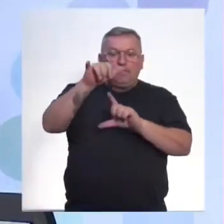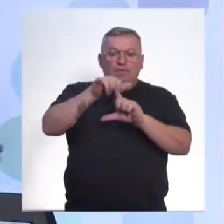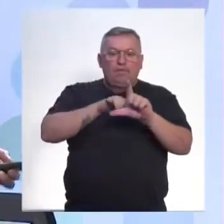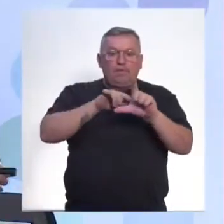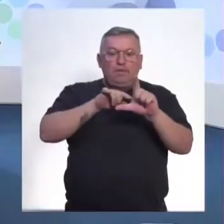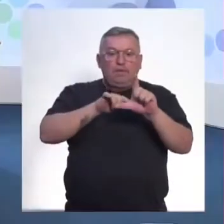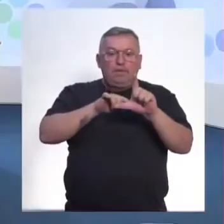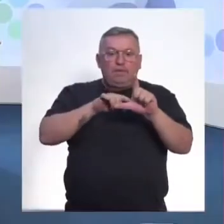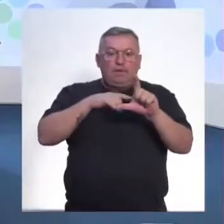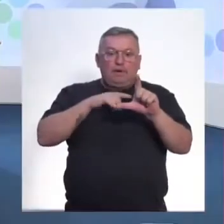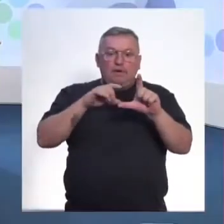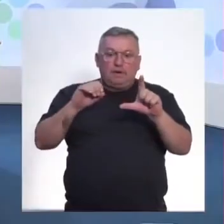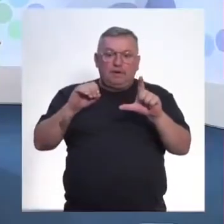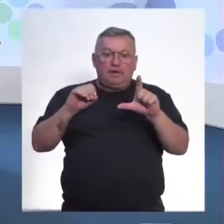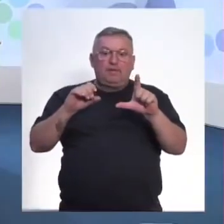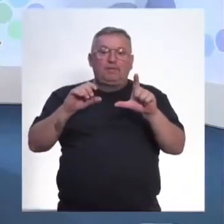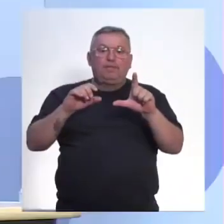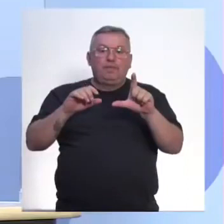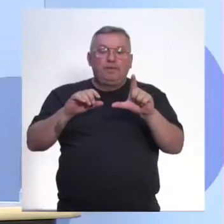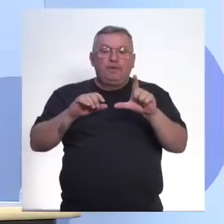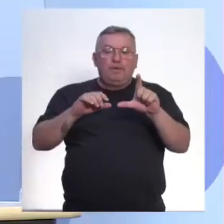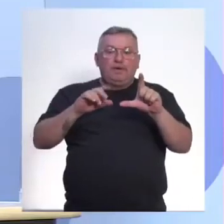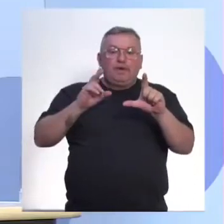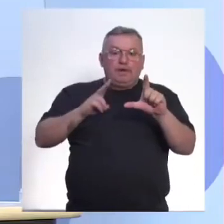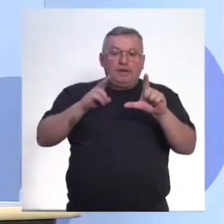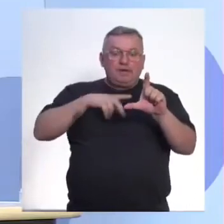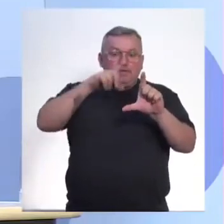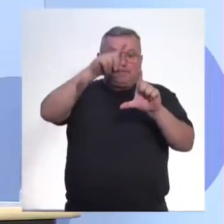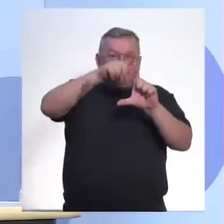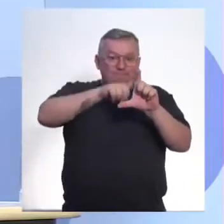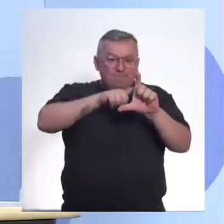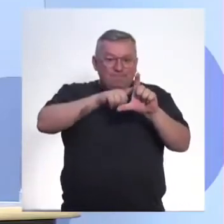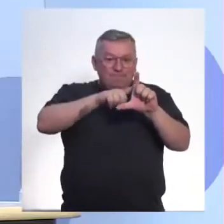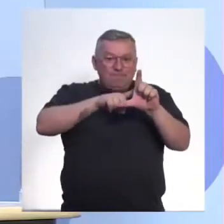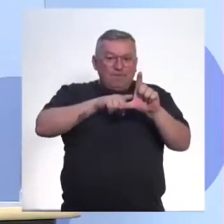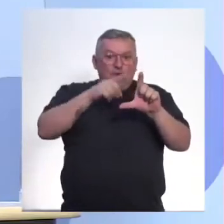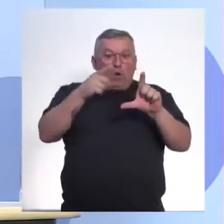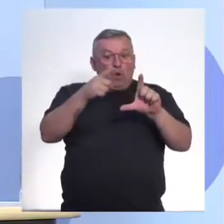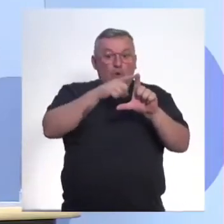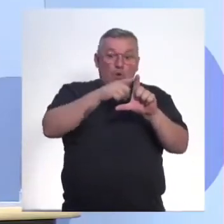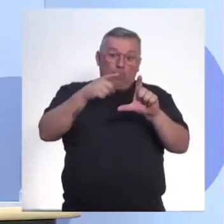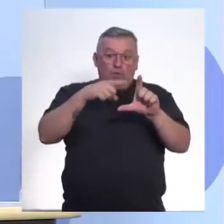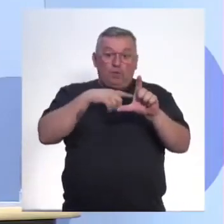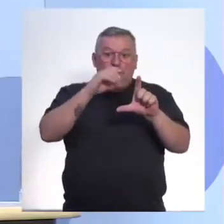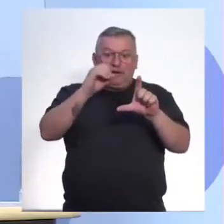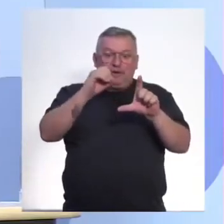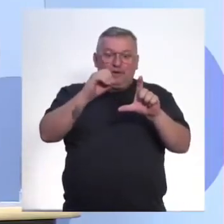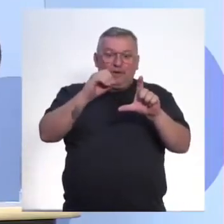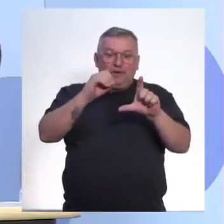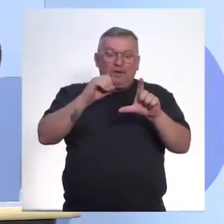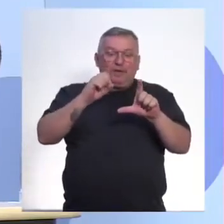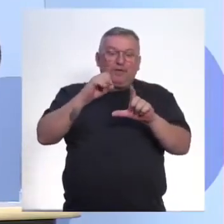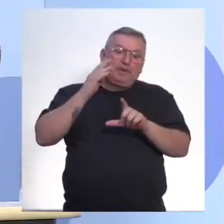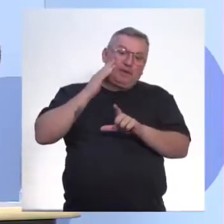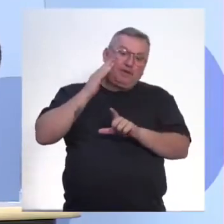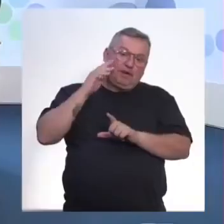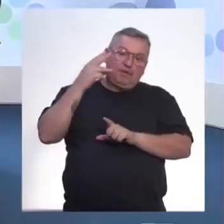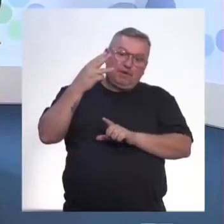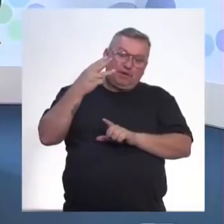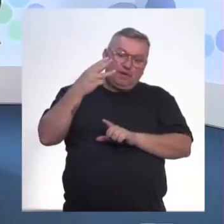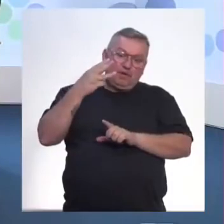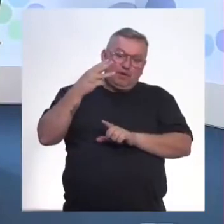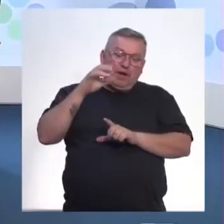Y, alguém tem que ser zero, né? Ah, sim. Toda vez que está em cima do eixo, um dos dois tem que ser zero, né? Se você já sabe que o 3